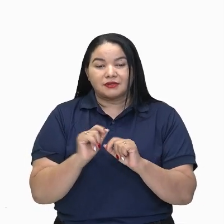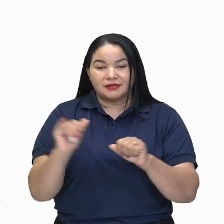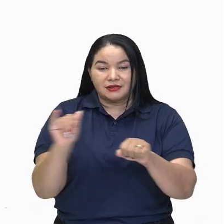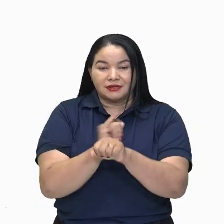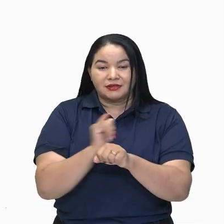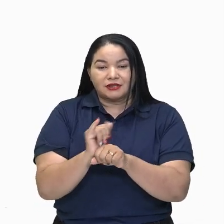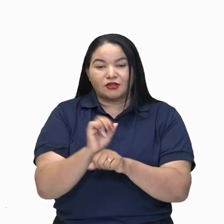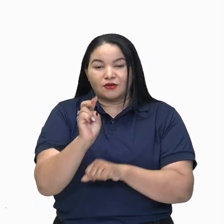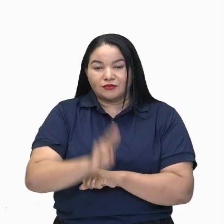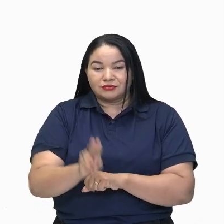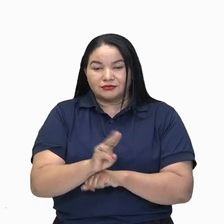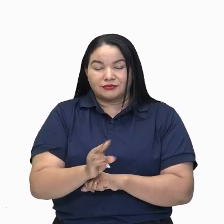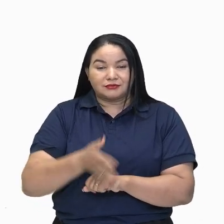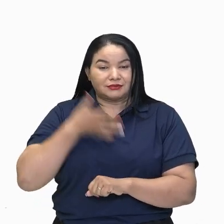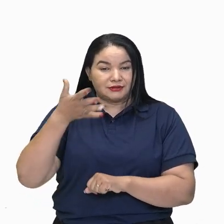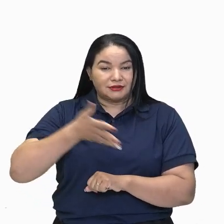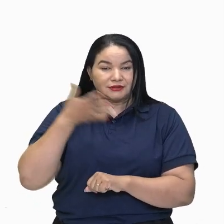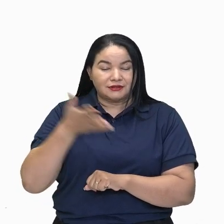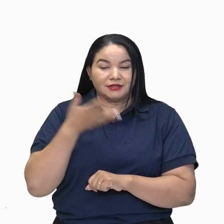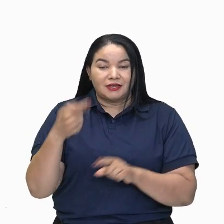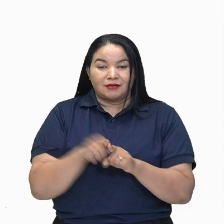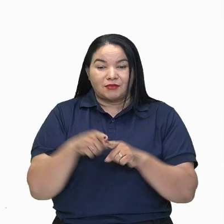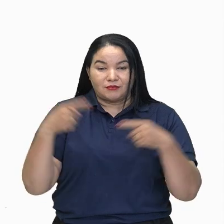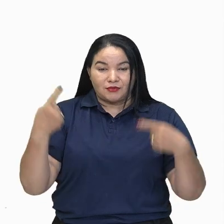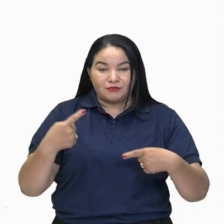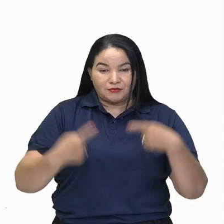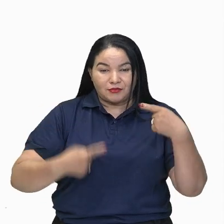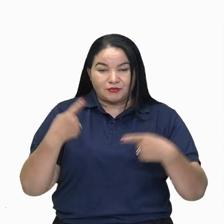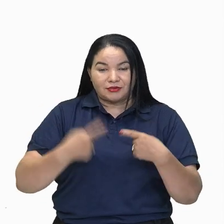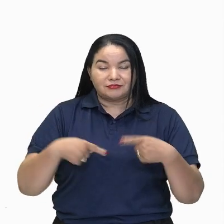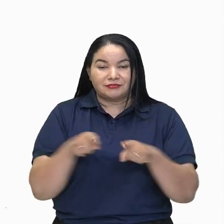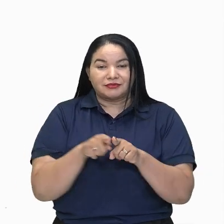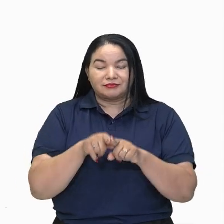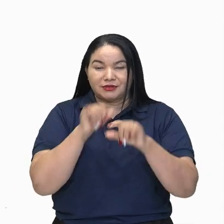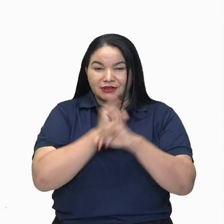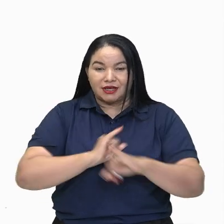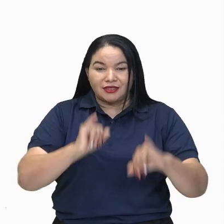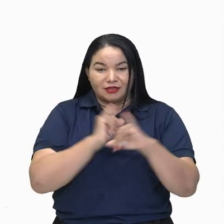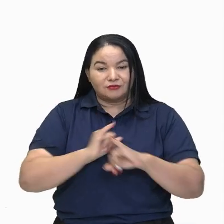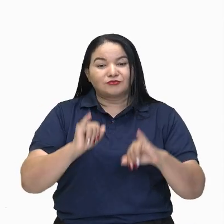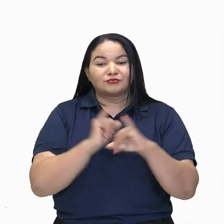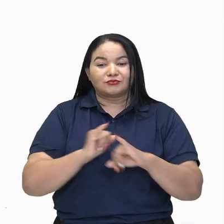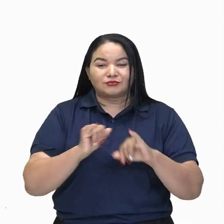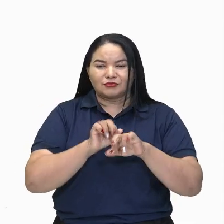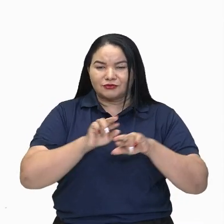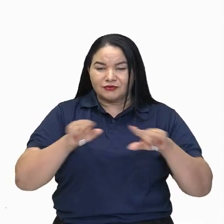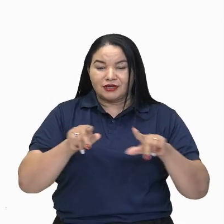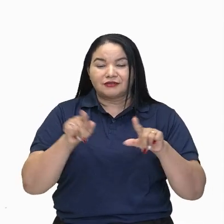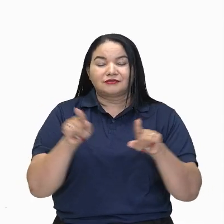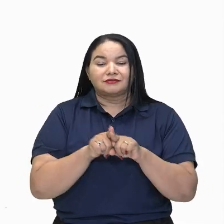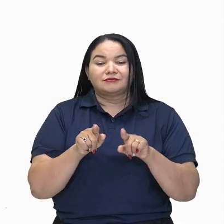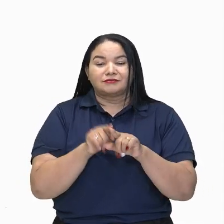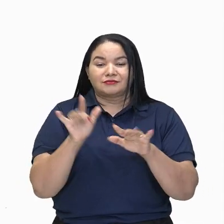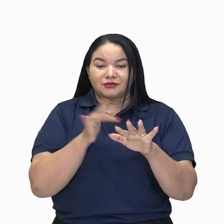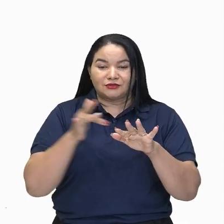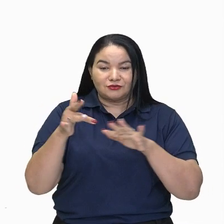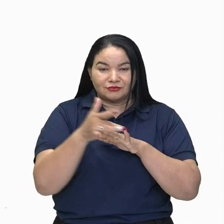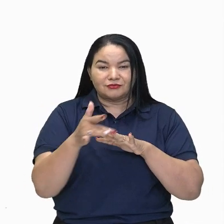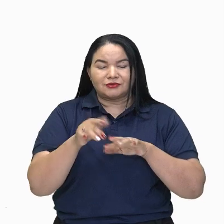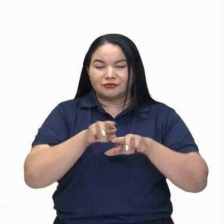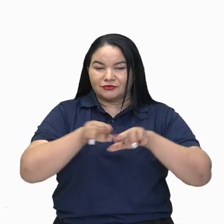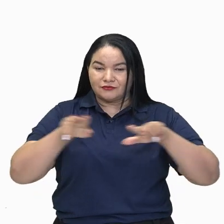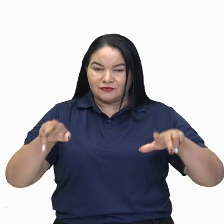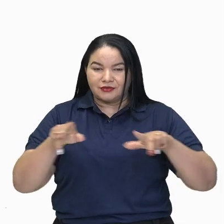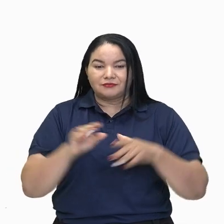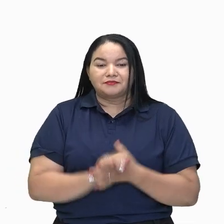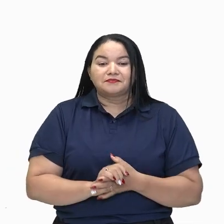o uso de discursos, debates, anúncios publicitários, mídias sociais e etc. Então, observe que eles vão